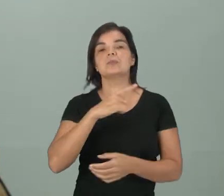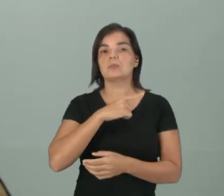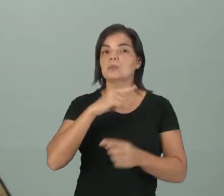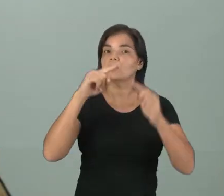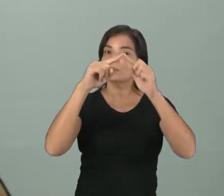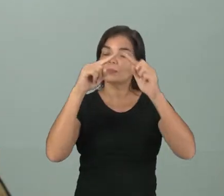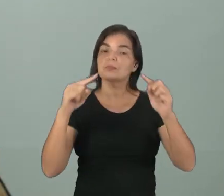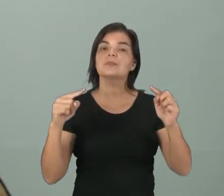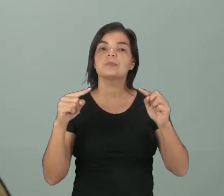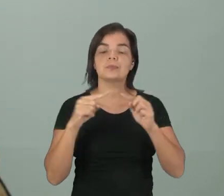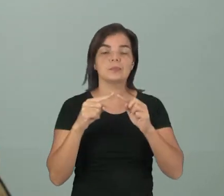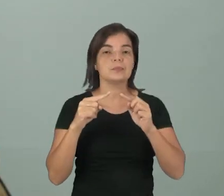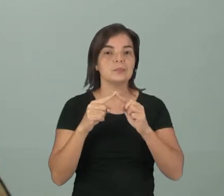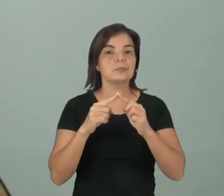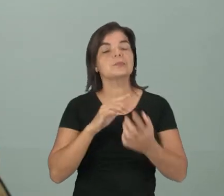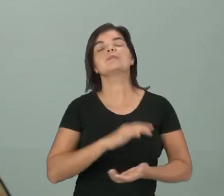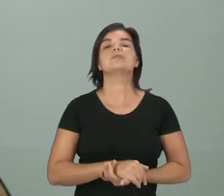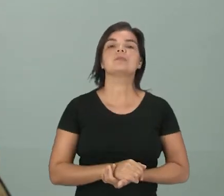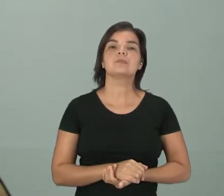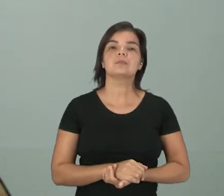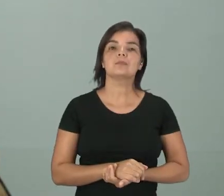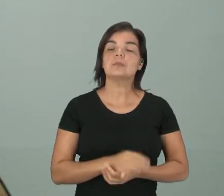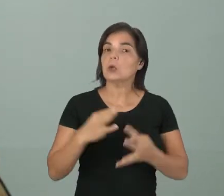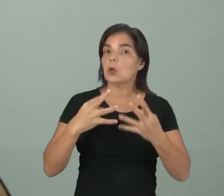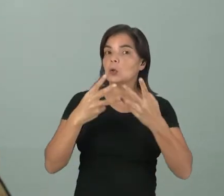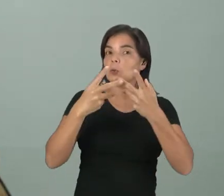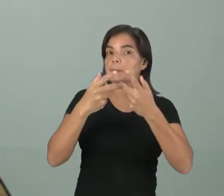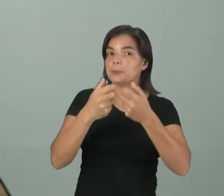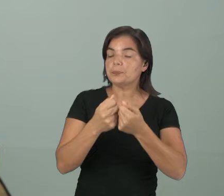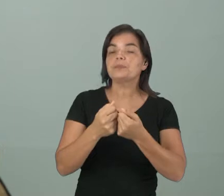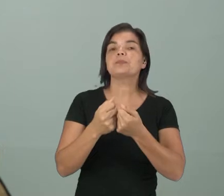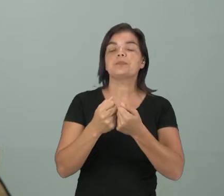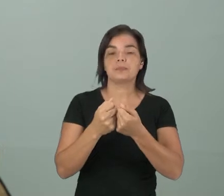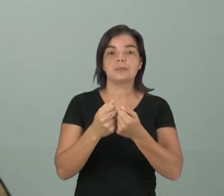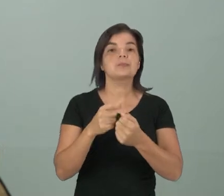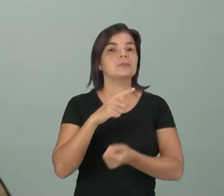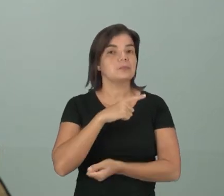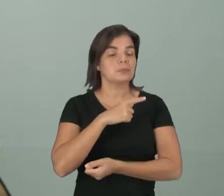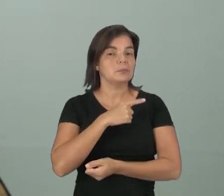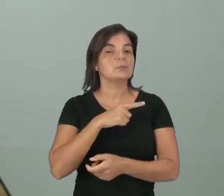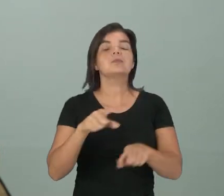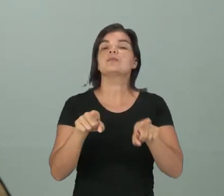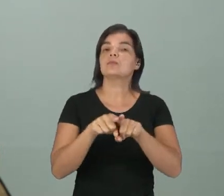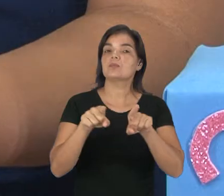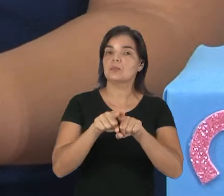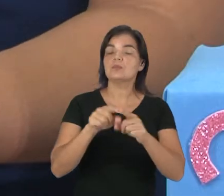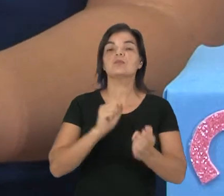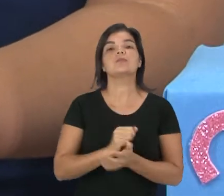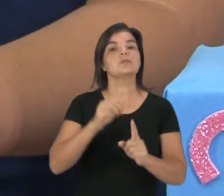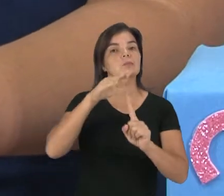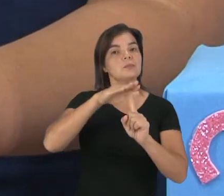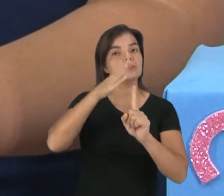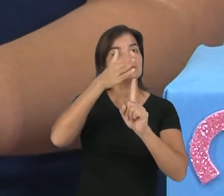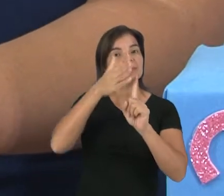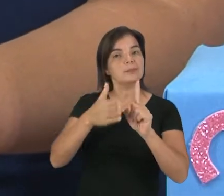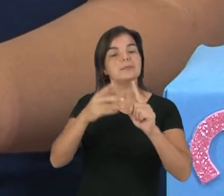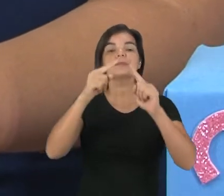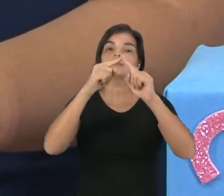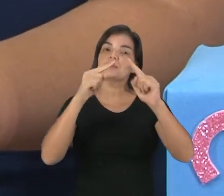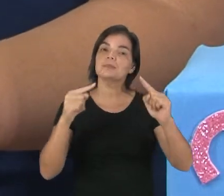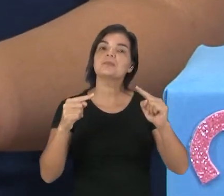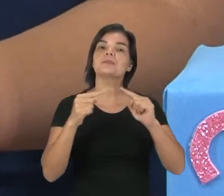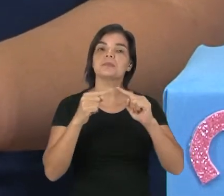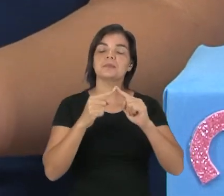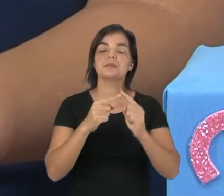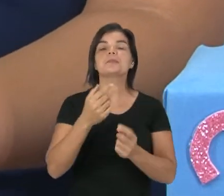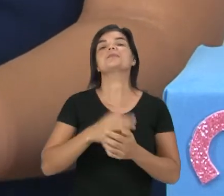Nas pirâmides, estamos falando de pirâmides. Todas as suas faces serão faces triangulares. Muito